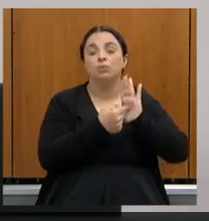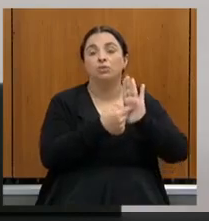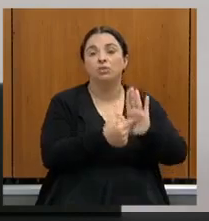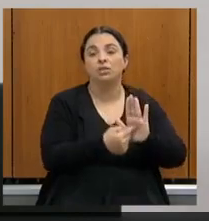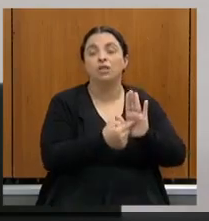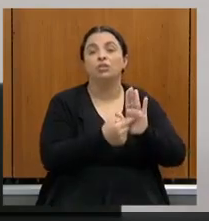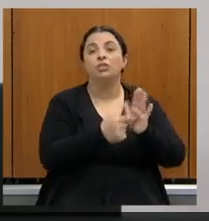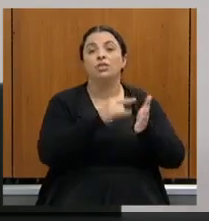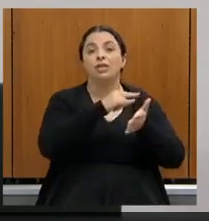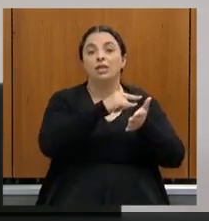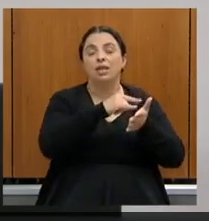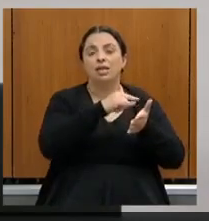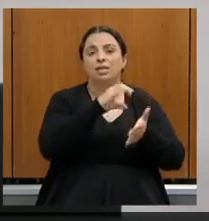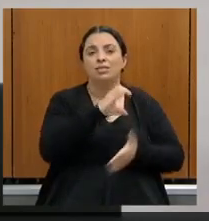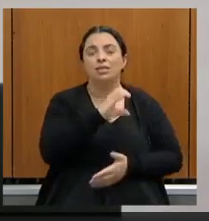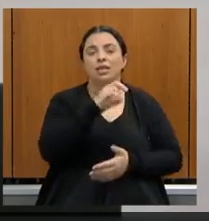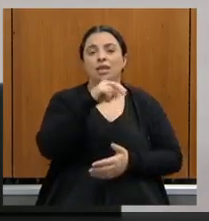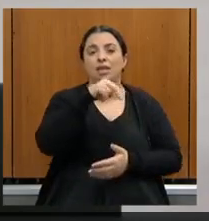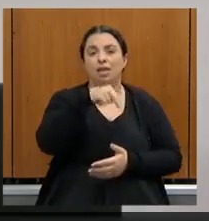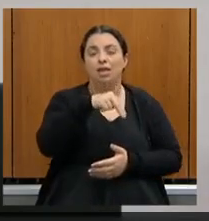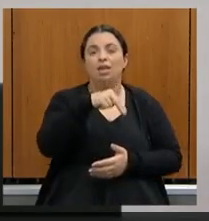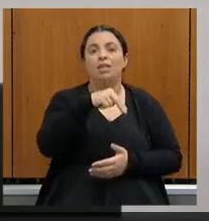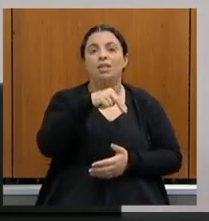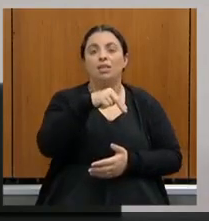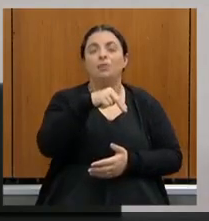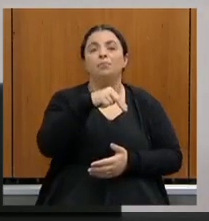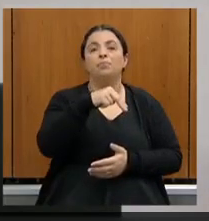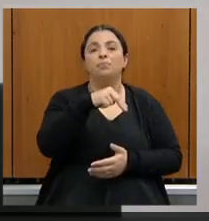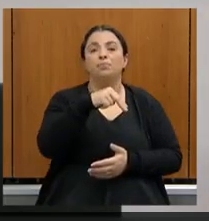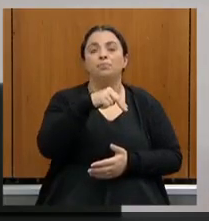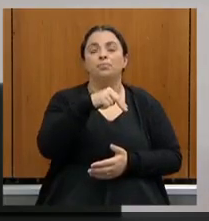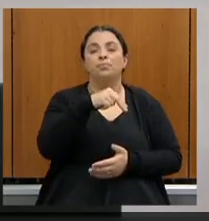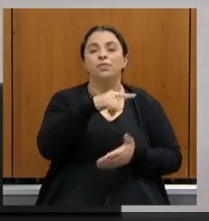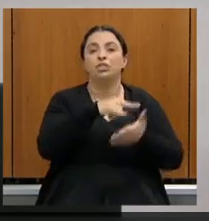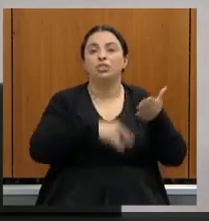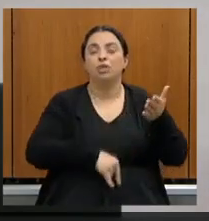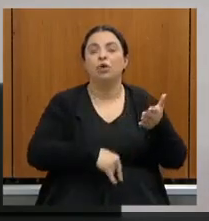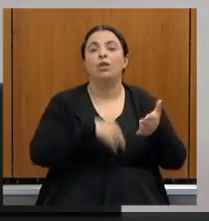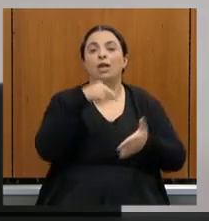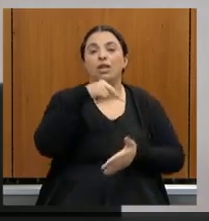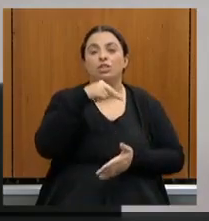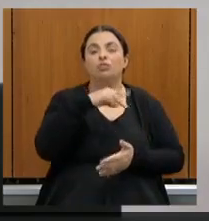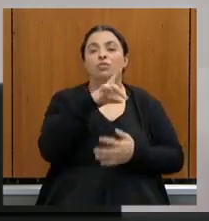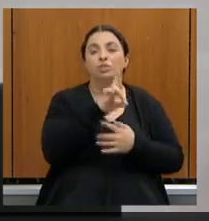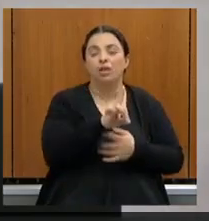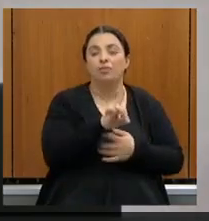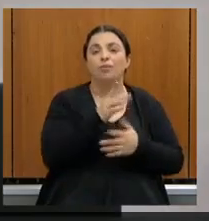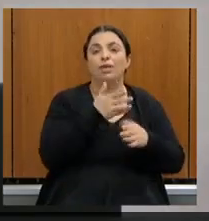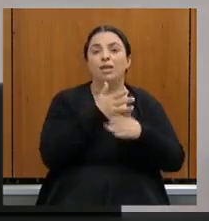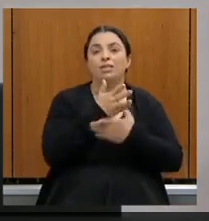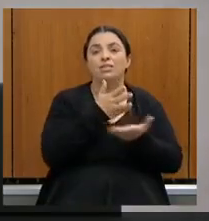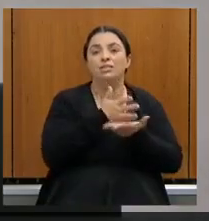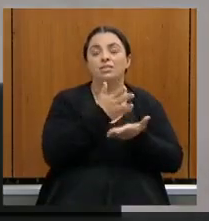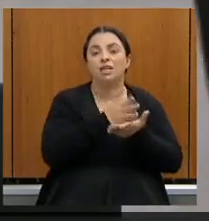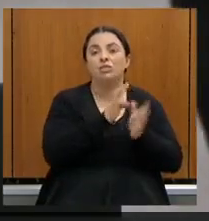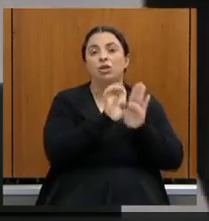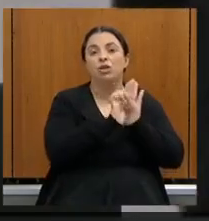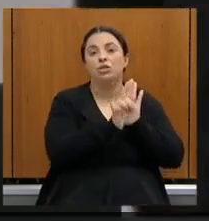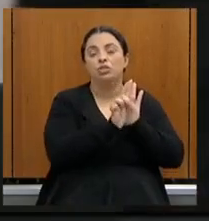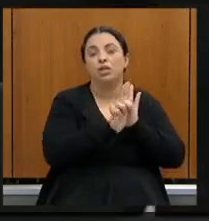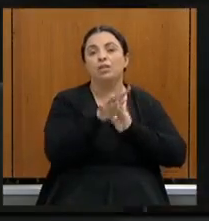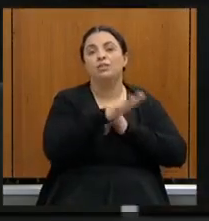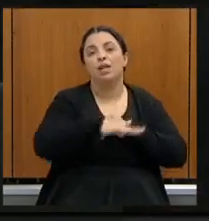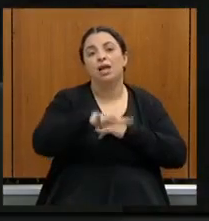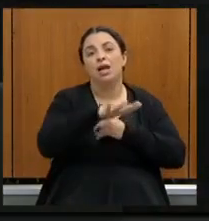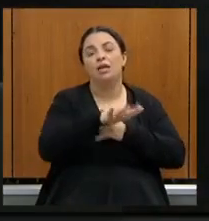certidões negativas de débito para o acesso aos recursos dos editais da área da cultura tendo